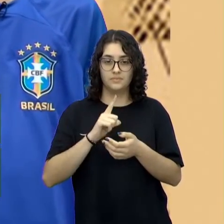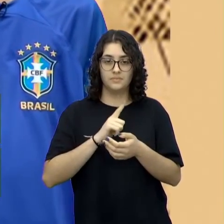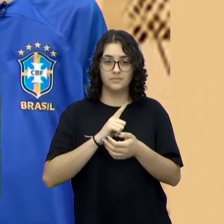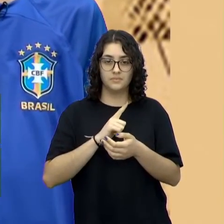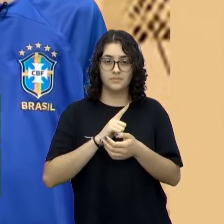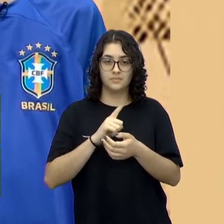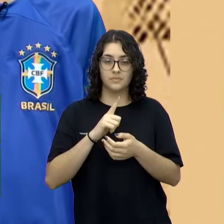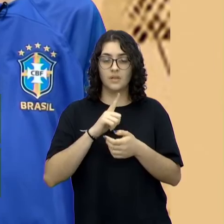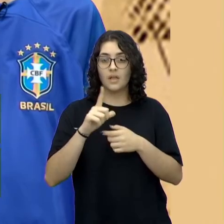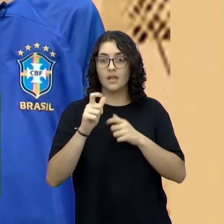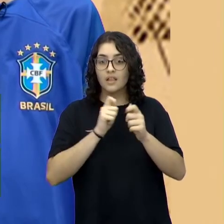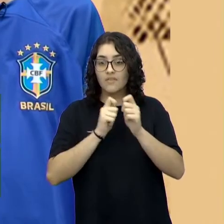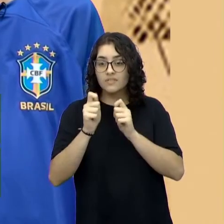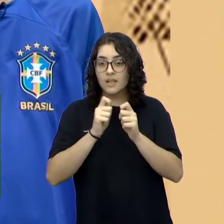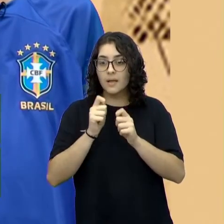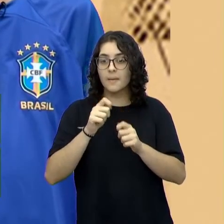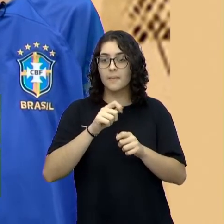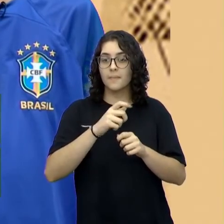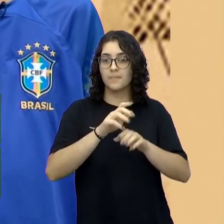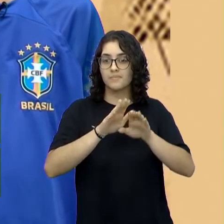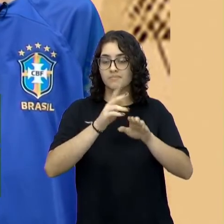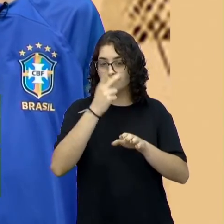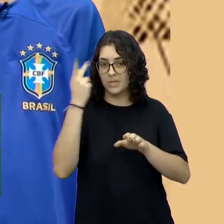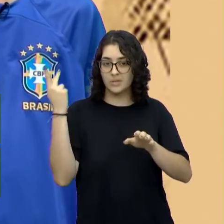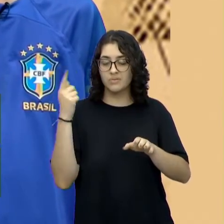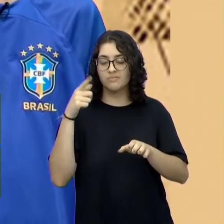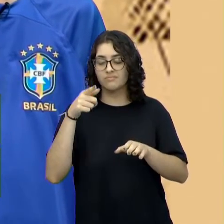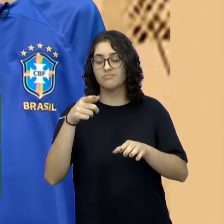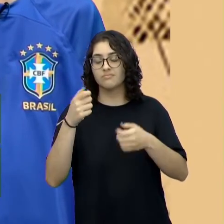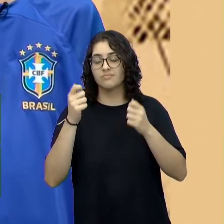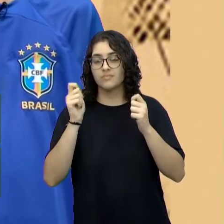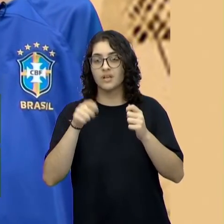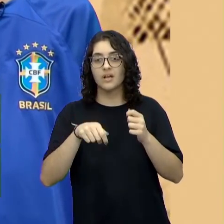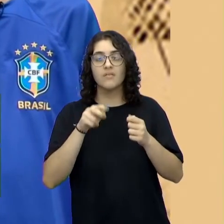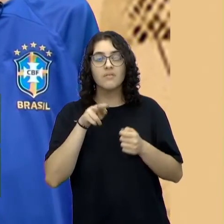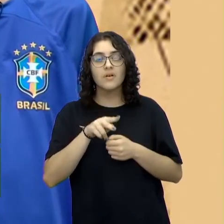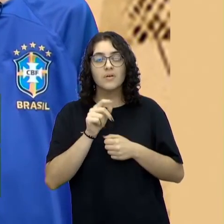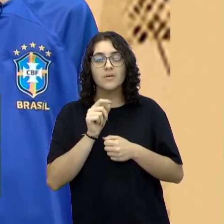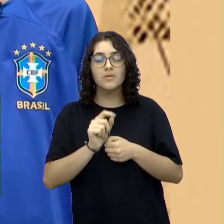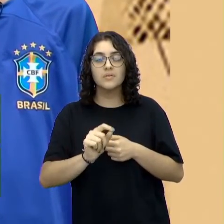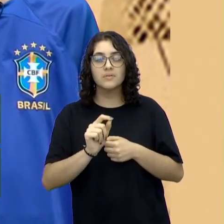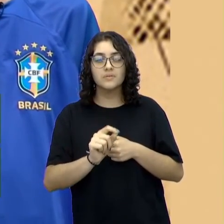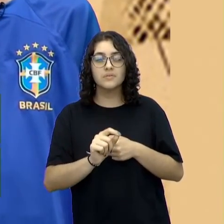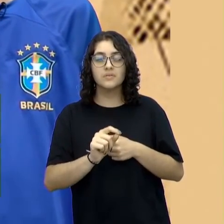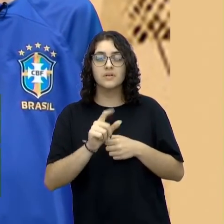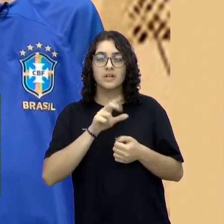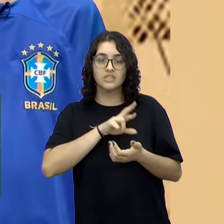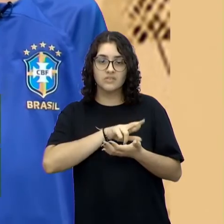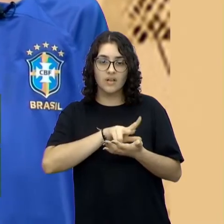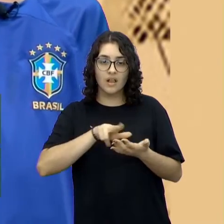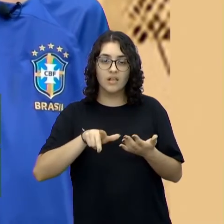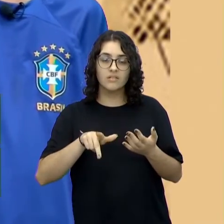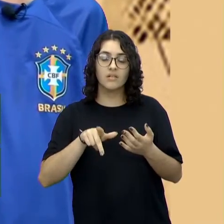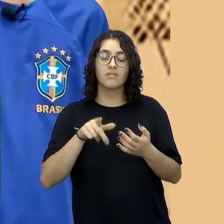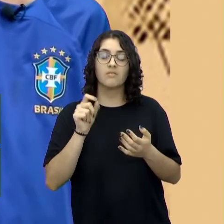vezes vão entrevistar as pessoas e vocês dessa forma acabam muitas vezes vendo aí diferenças